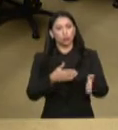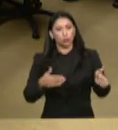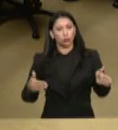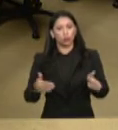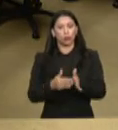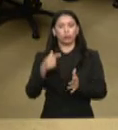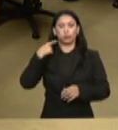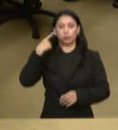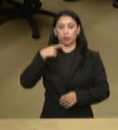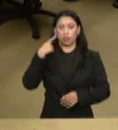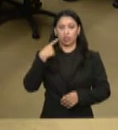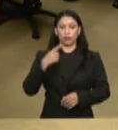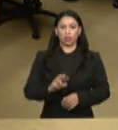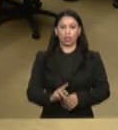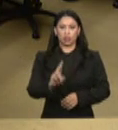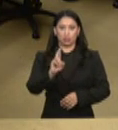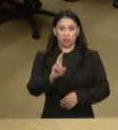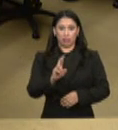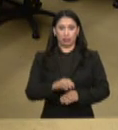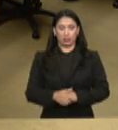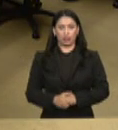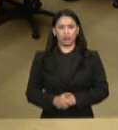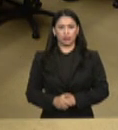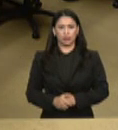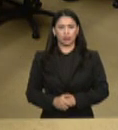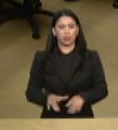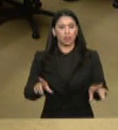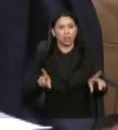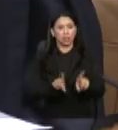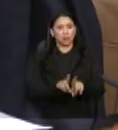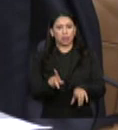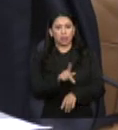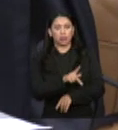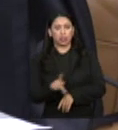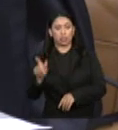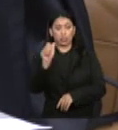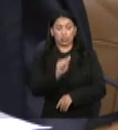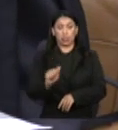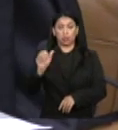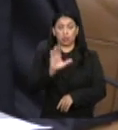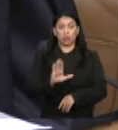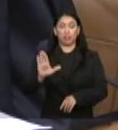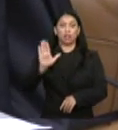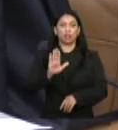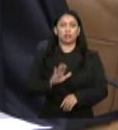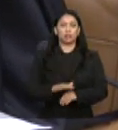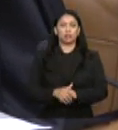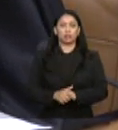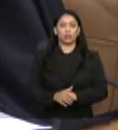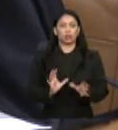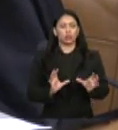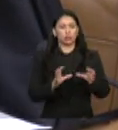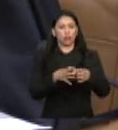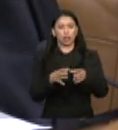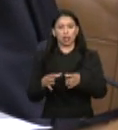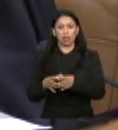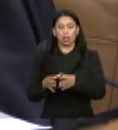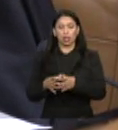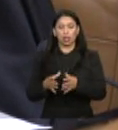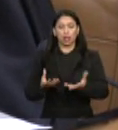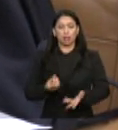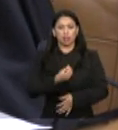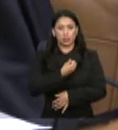advogados cumprimento também as presidências de associações de classe aqui presente e